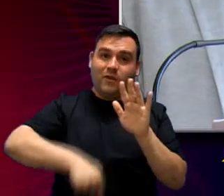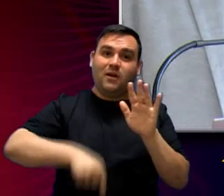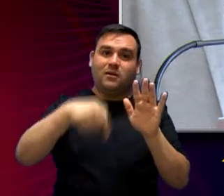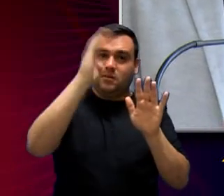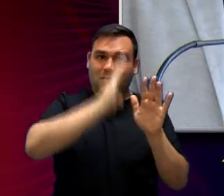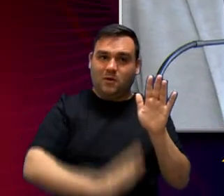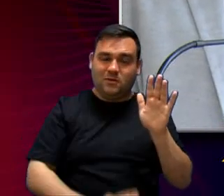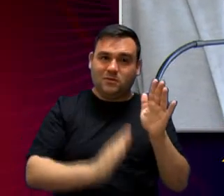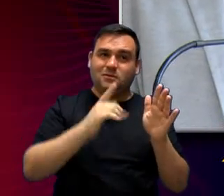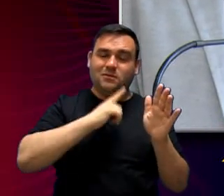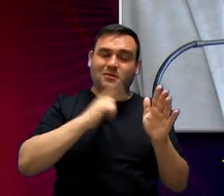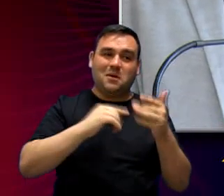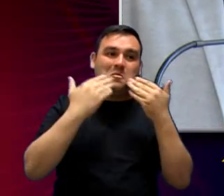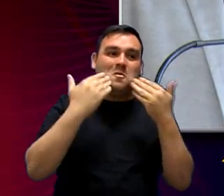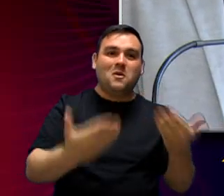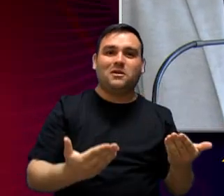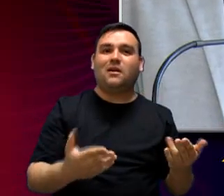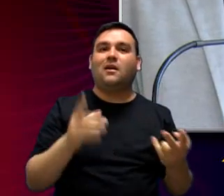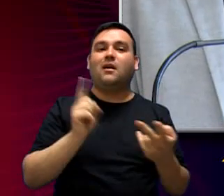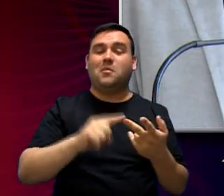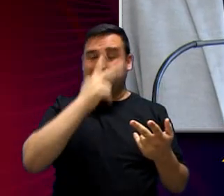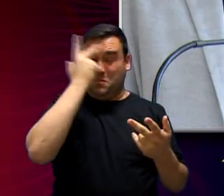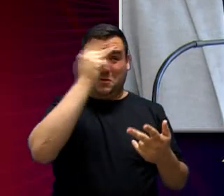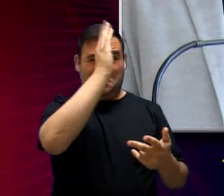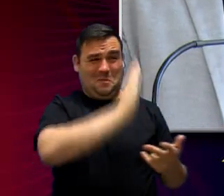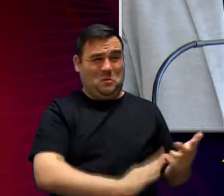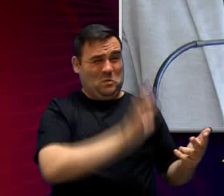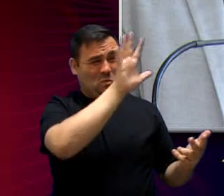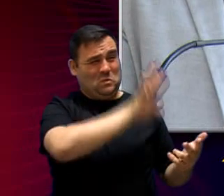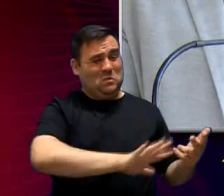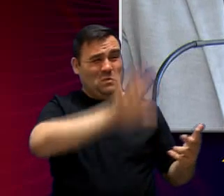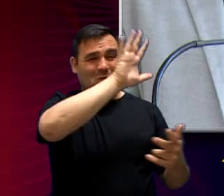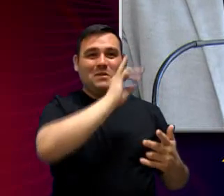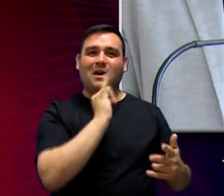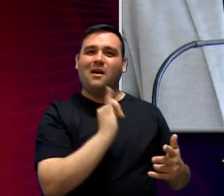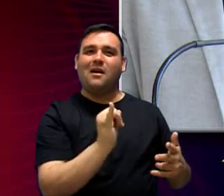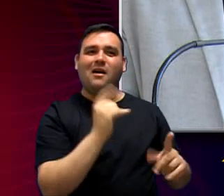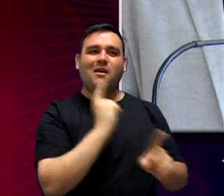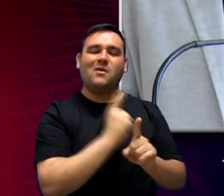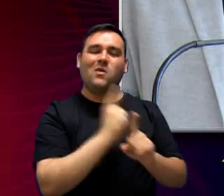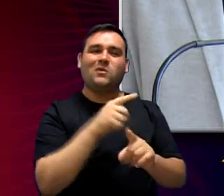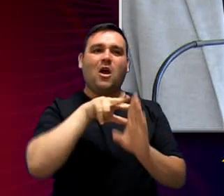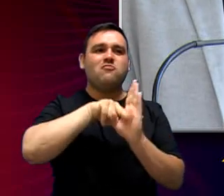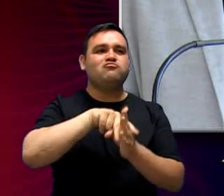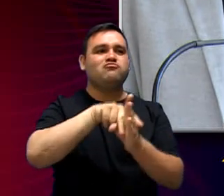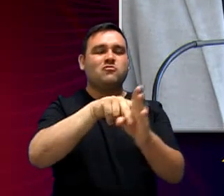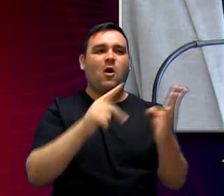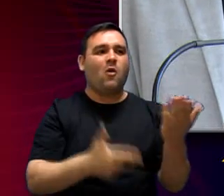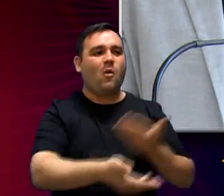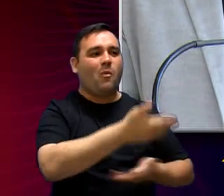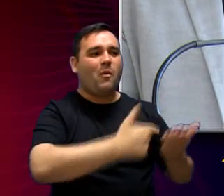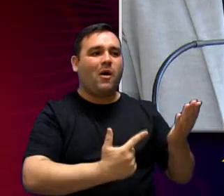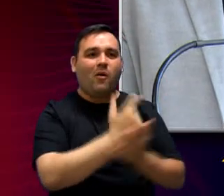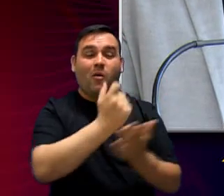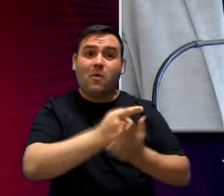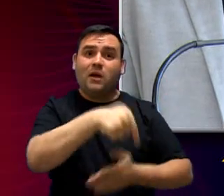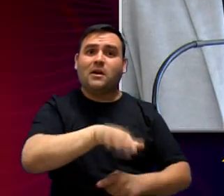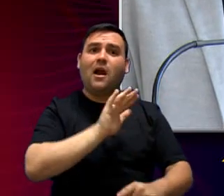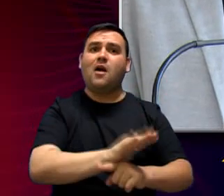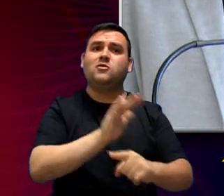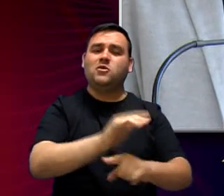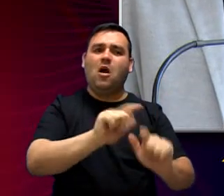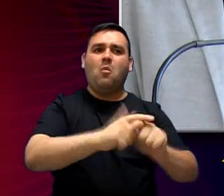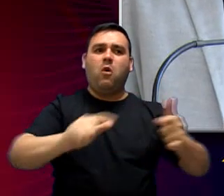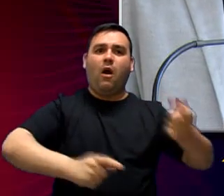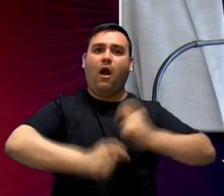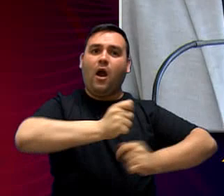aqui. Vinham pessoas do Brasil inteiro para comprar as tropas de mulas. Foi uma das cidades que mais ajudou a